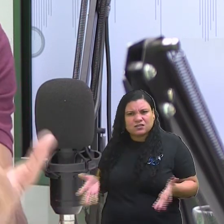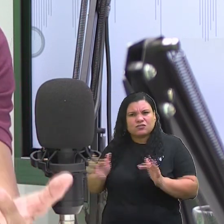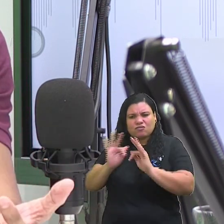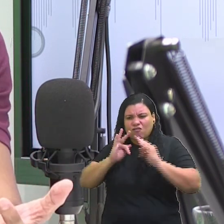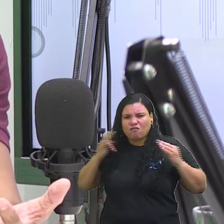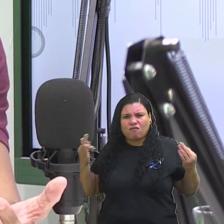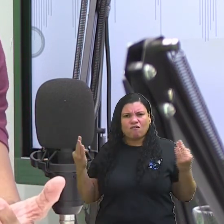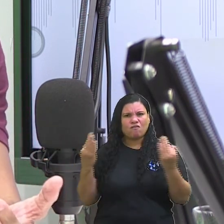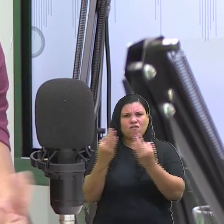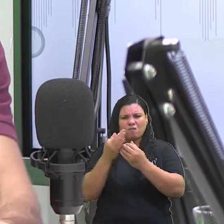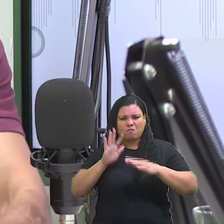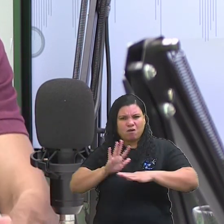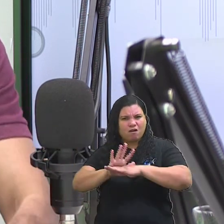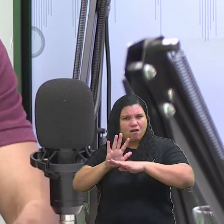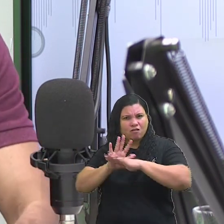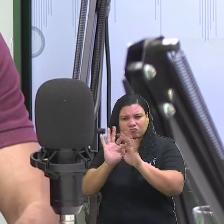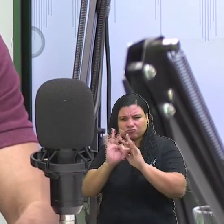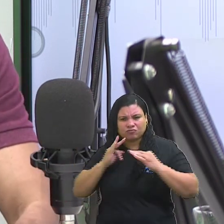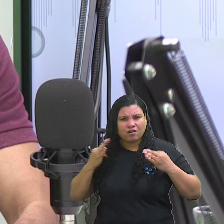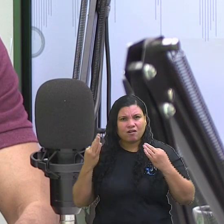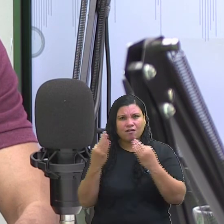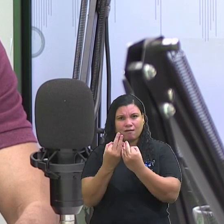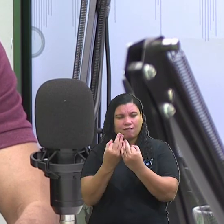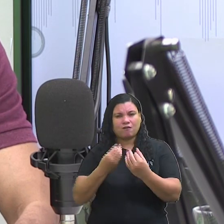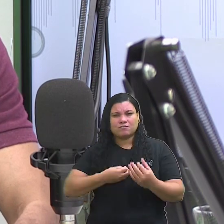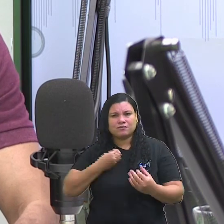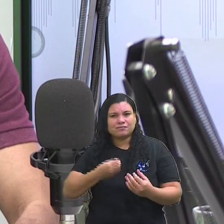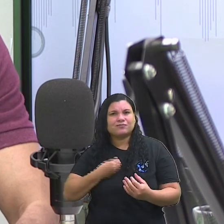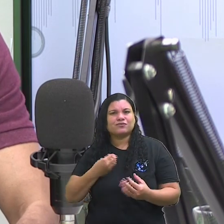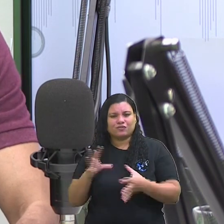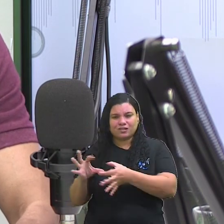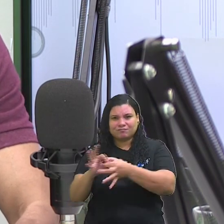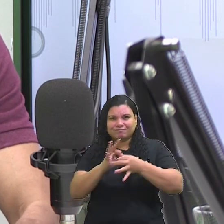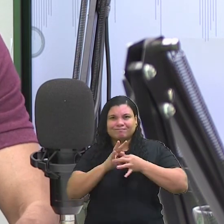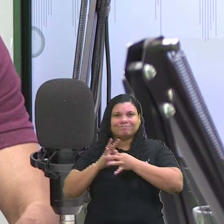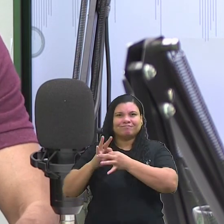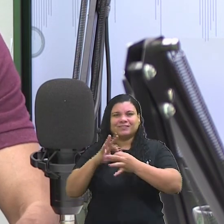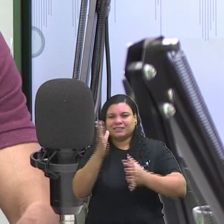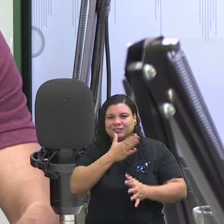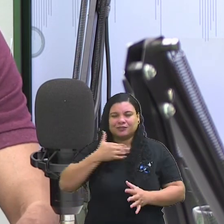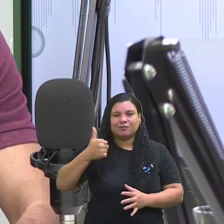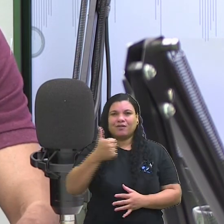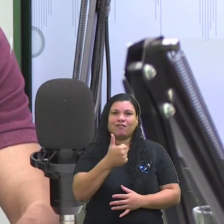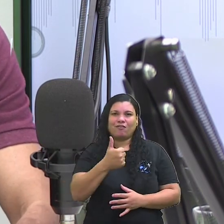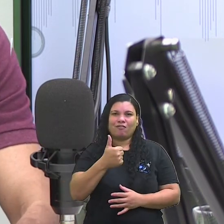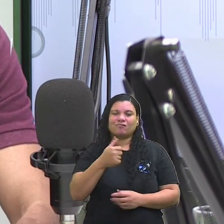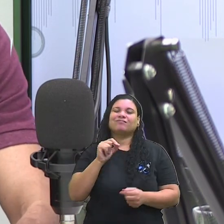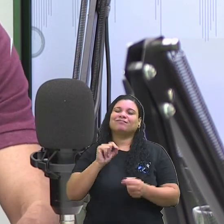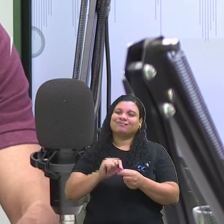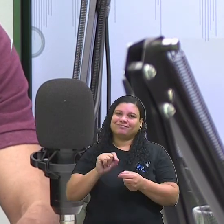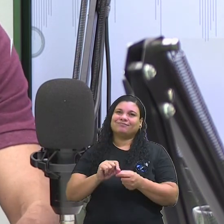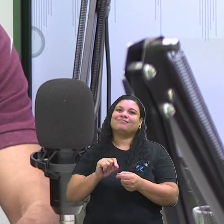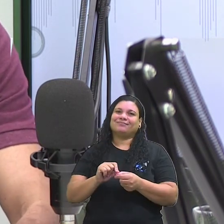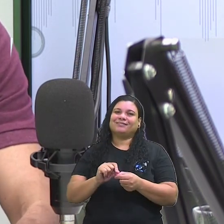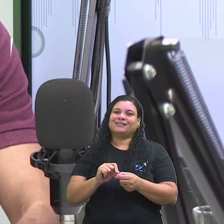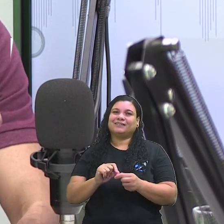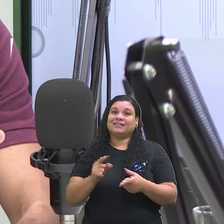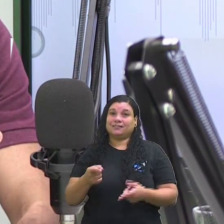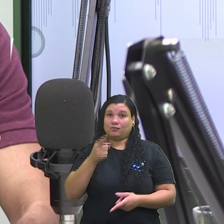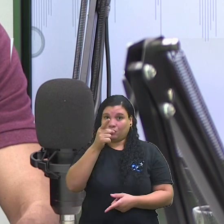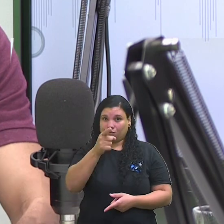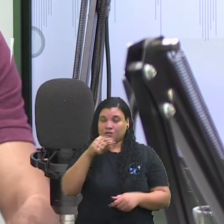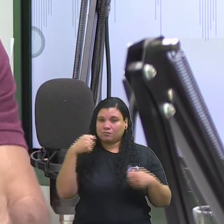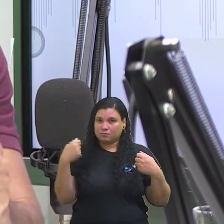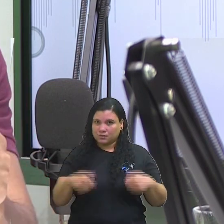a iniciativa para que você contribua para que a sua família seja melhor. Então, seja você